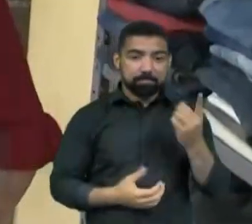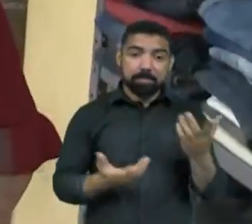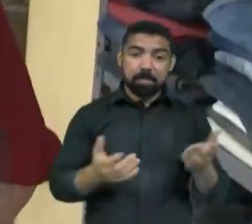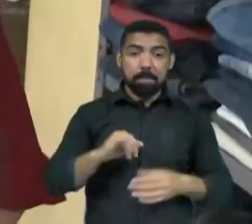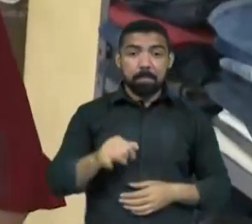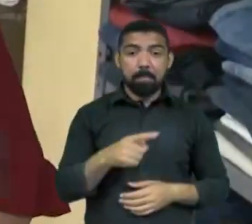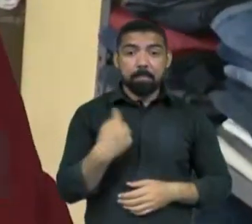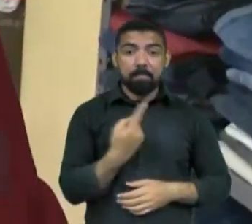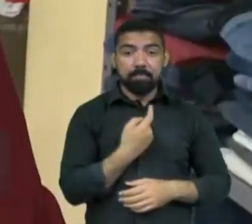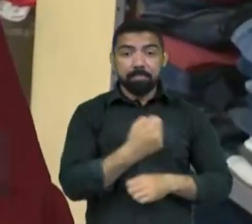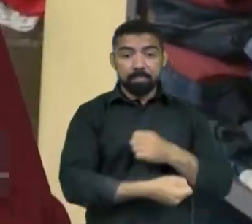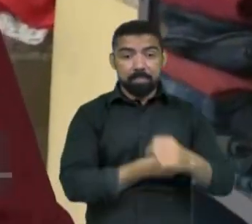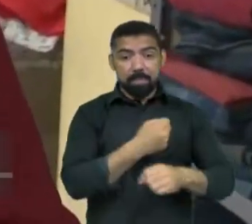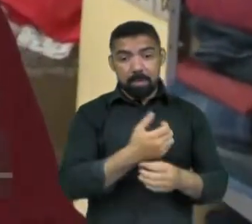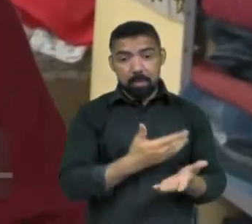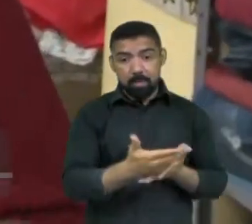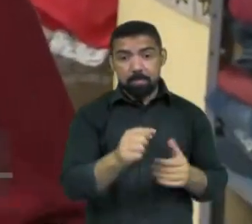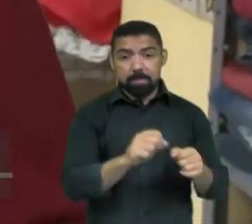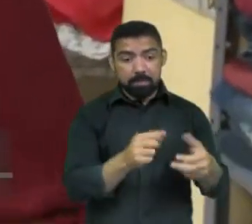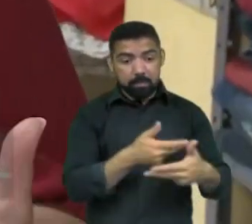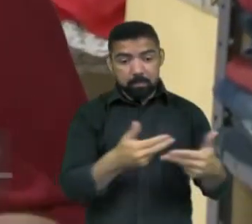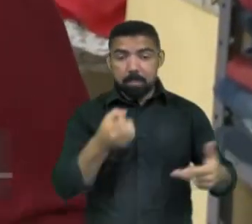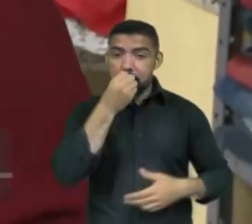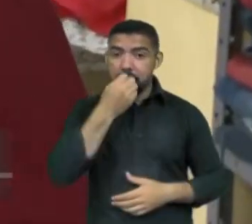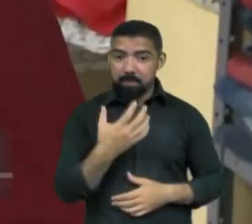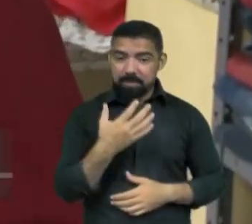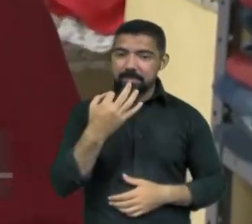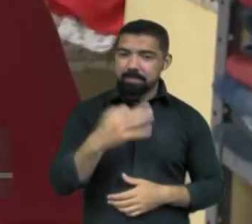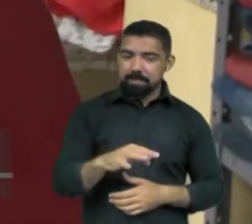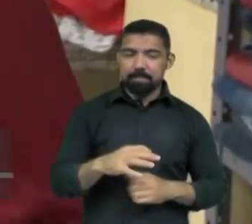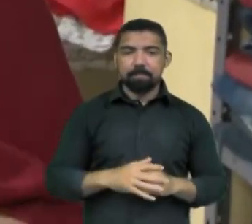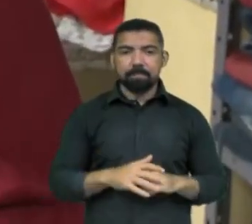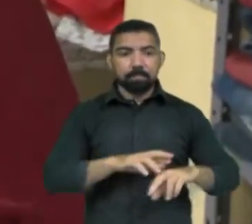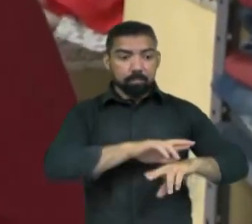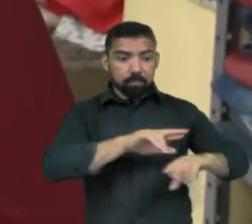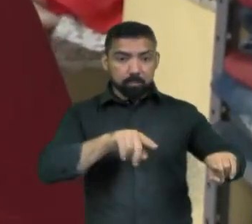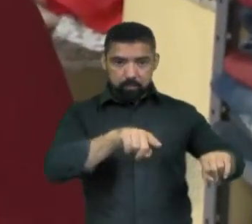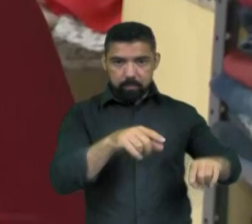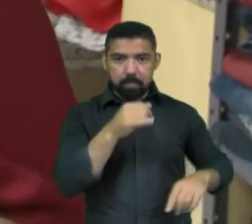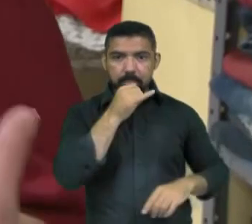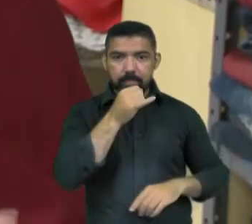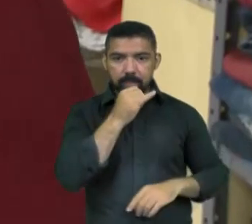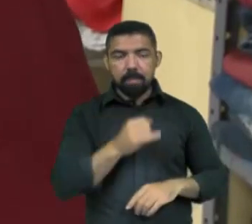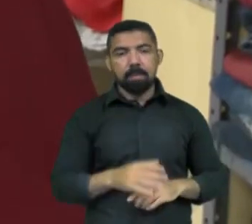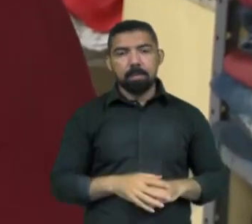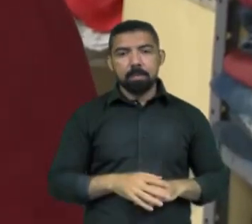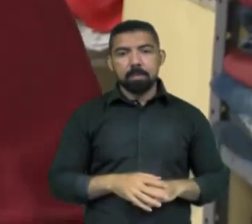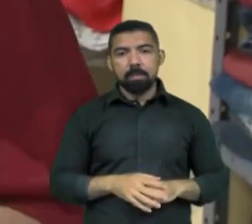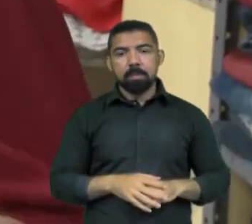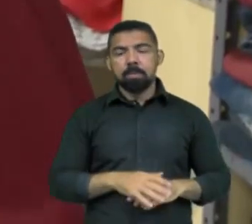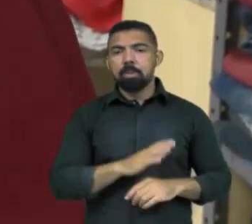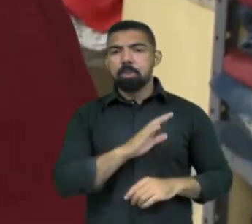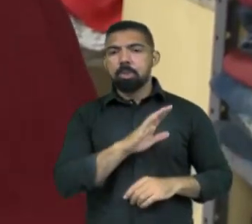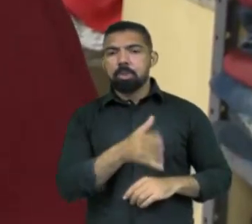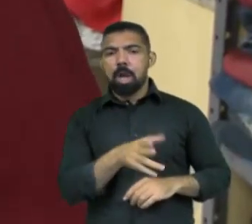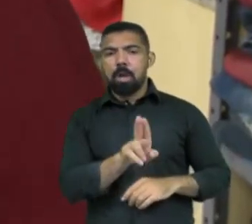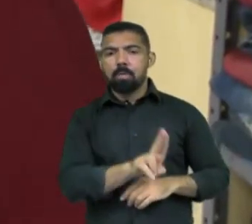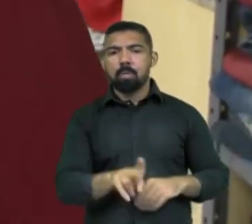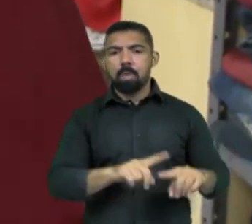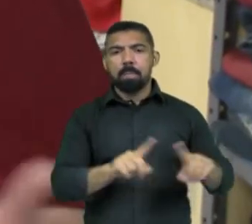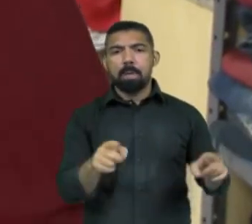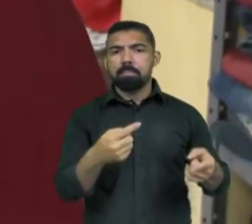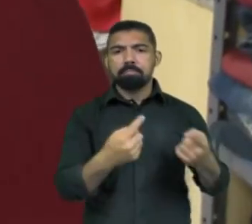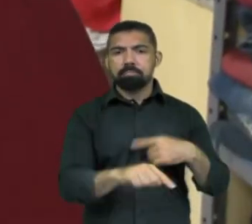iniciar o ano fazendo bem, né? Tudo aquilo que não nos serve mais, que já nos foi útil, mas que hoje a gente não usa mais, não tem mais